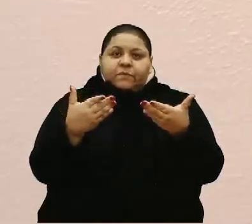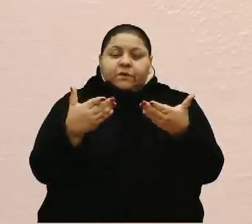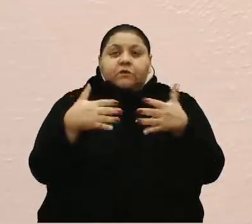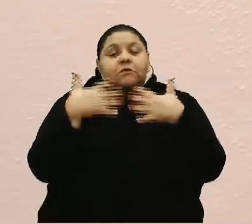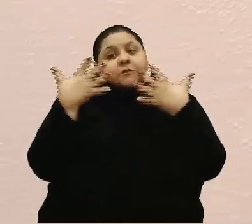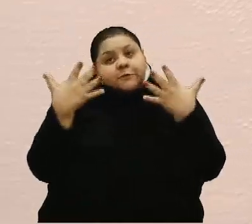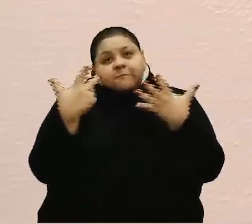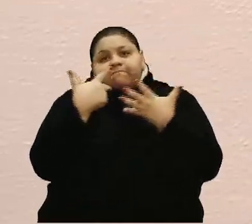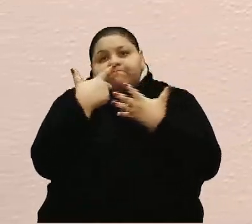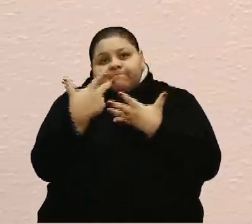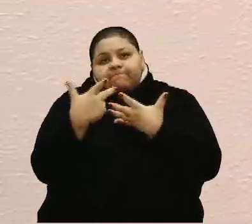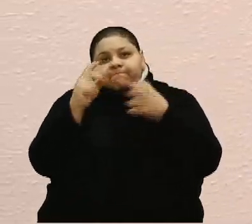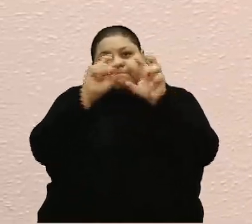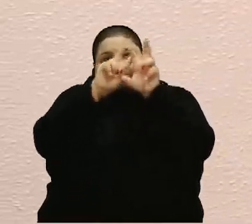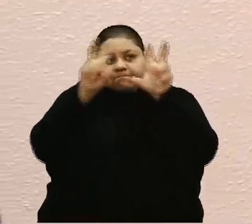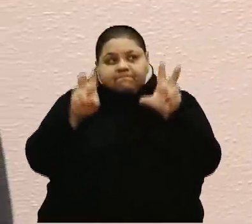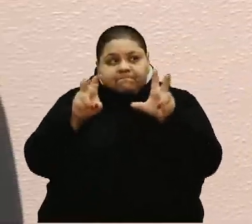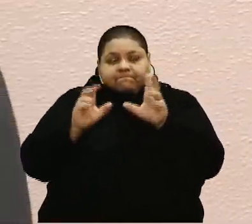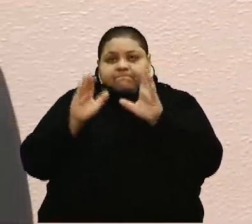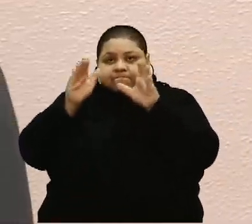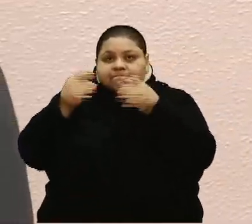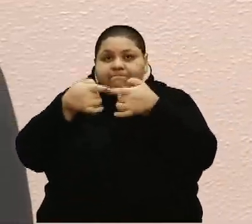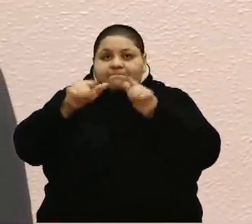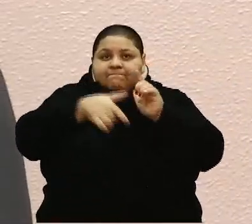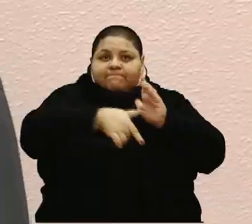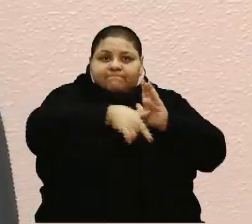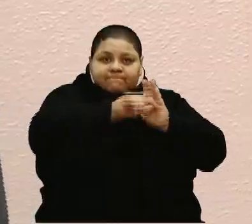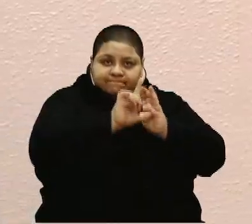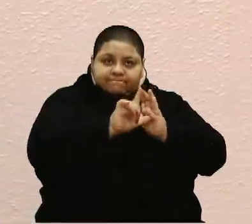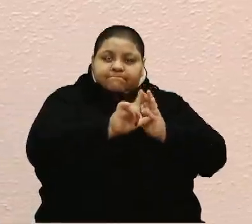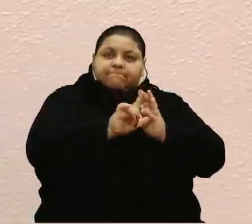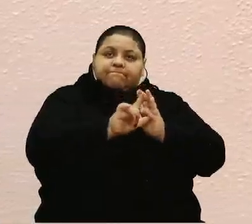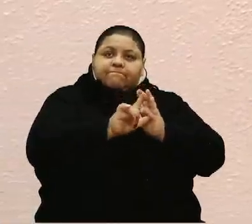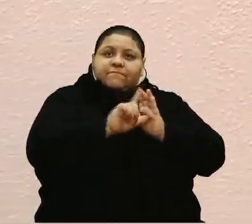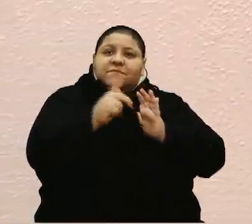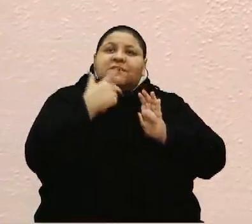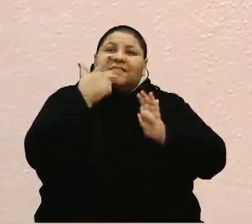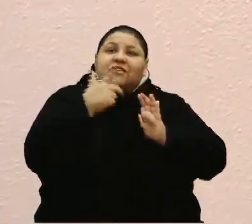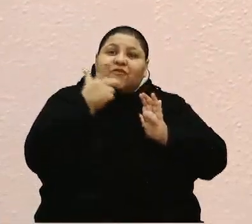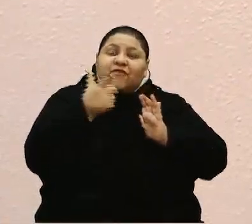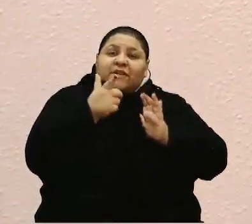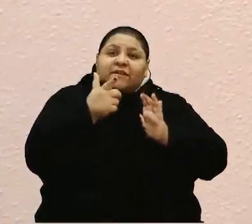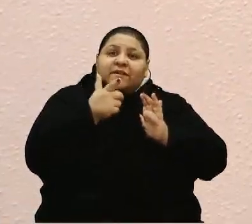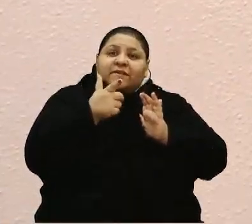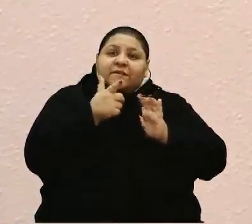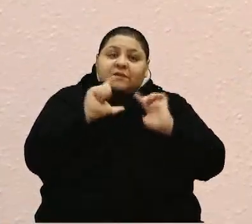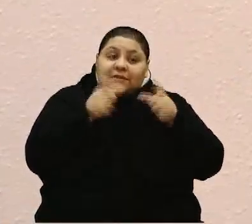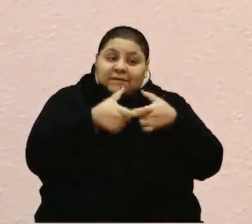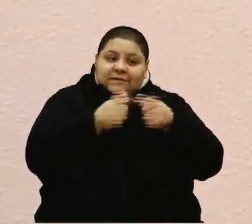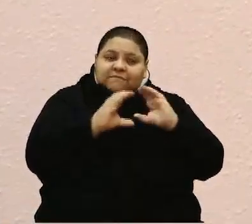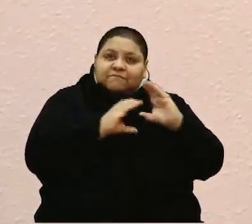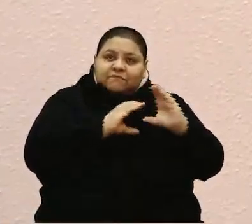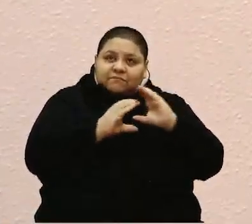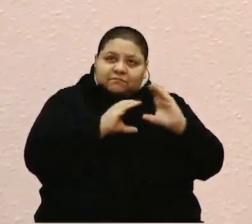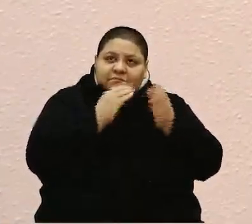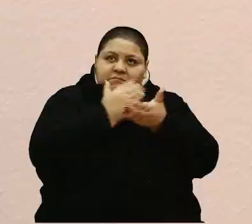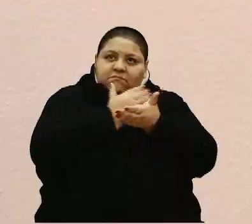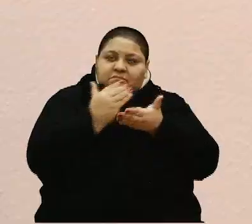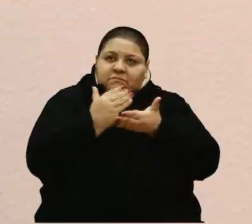Então, eu queria falar de um assunto específico, mas antes eu não falei nas pequenas comunicações no